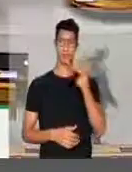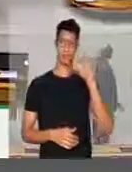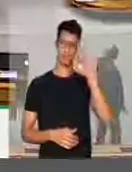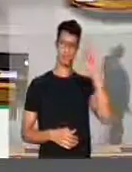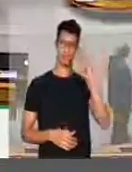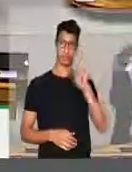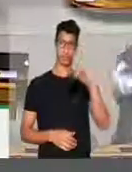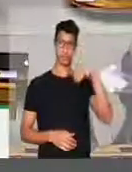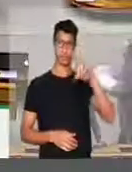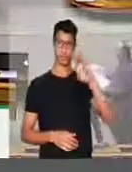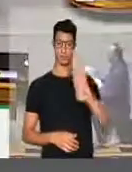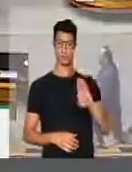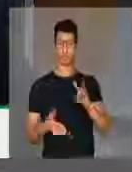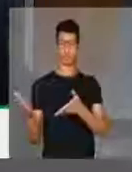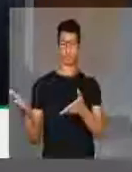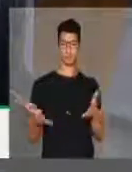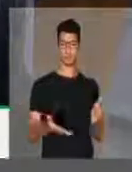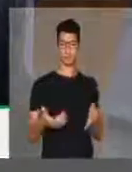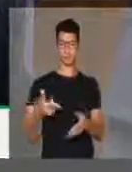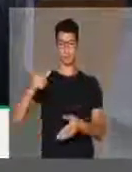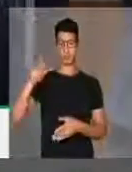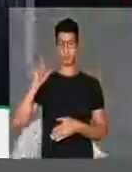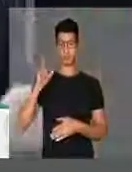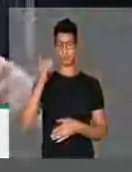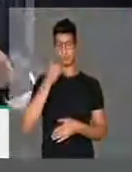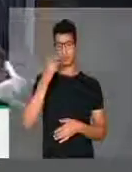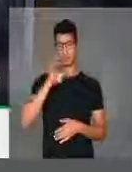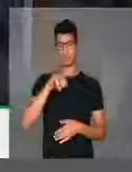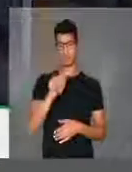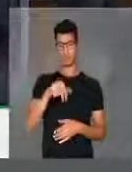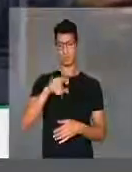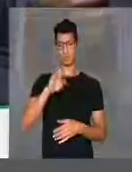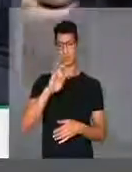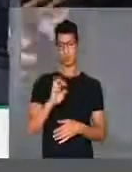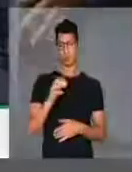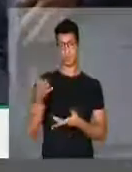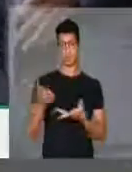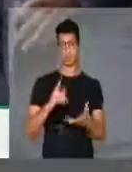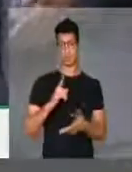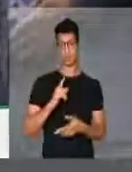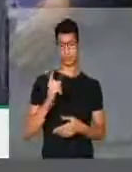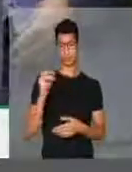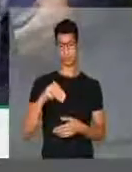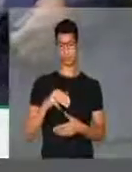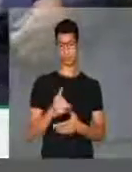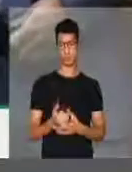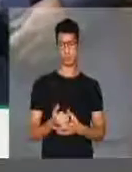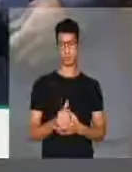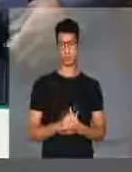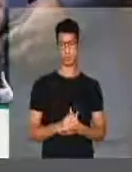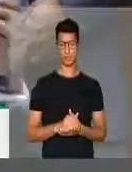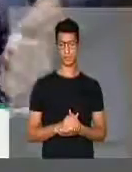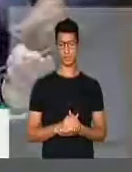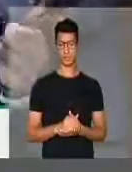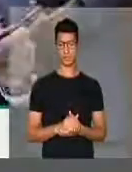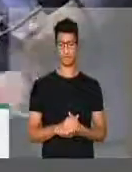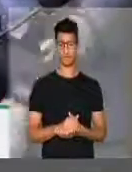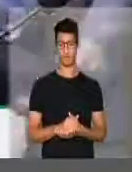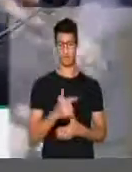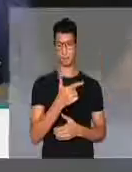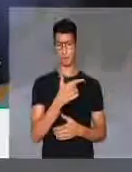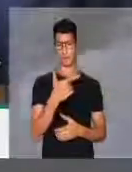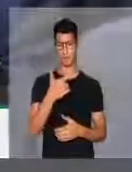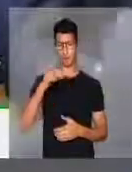pela liderança do PMDB, porém eu concedo o deputado Janete, Vossa Excelência, grande Deus. Senhor presidente,